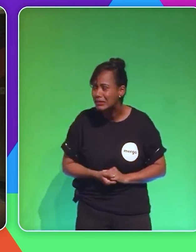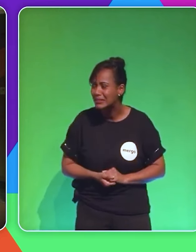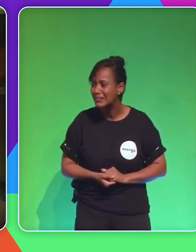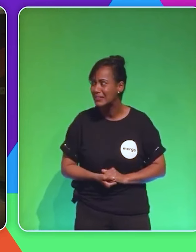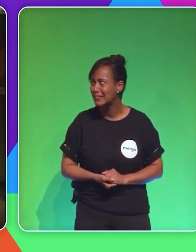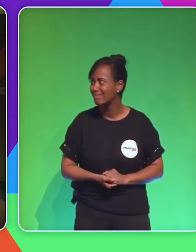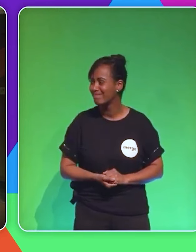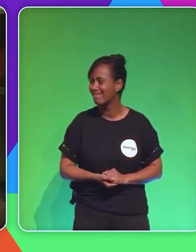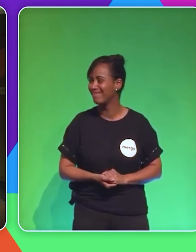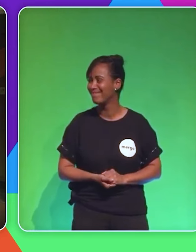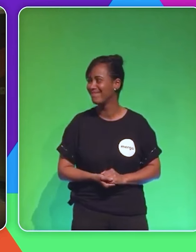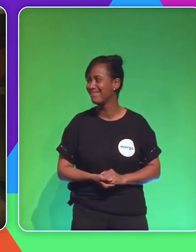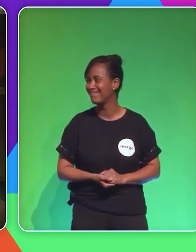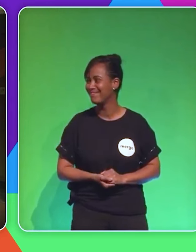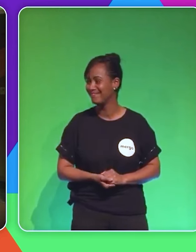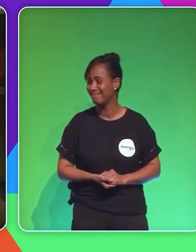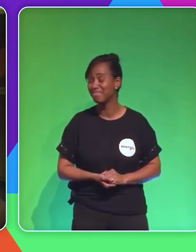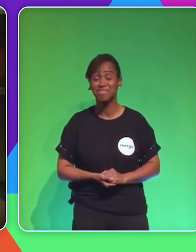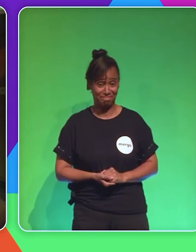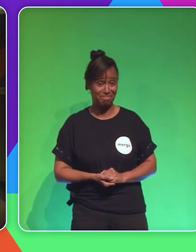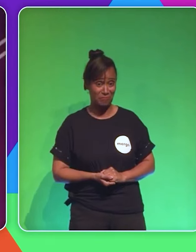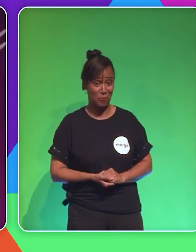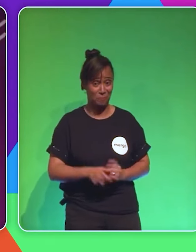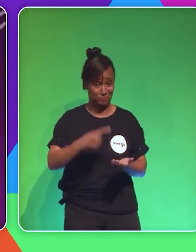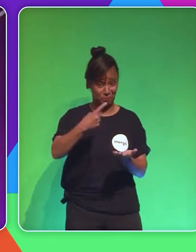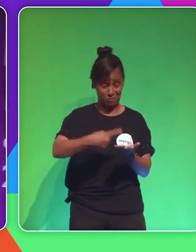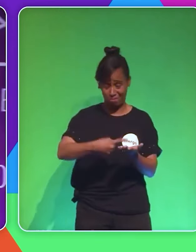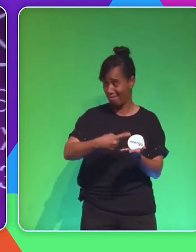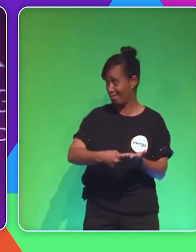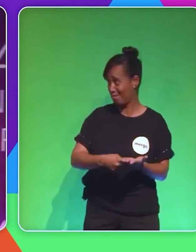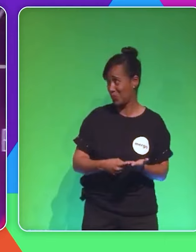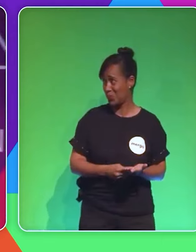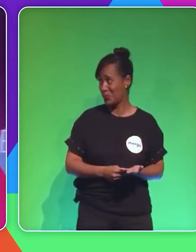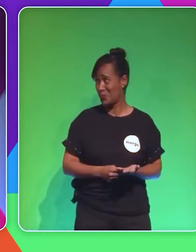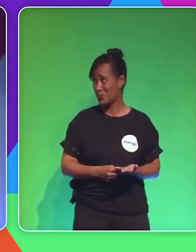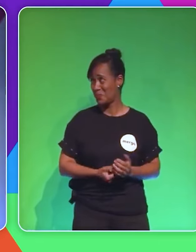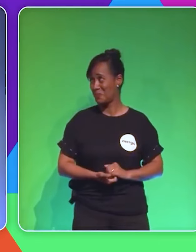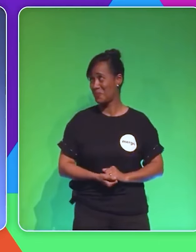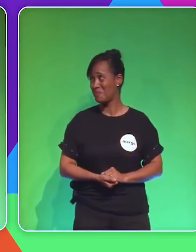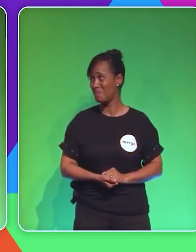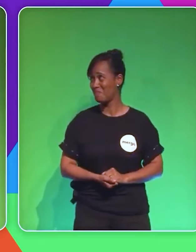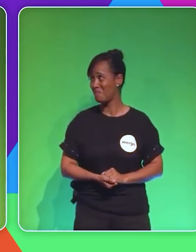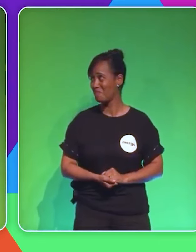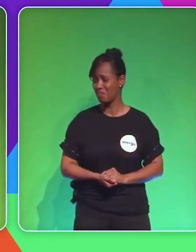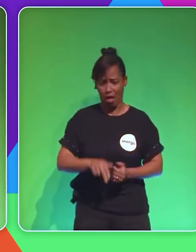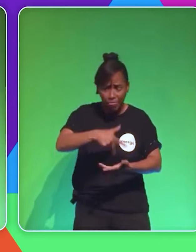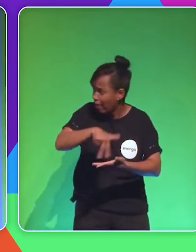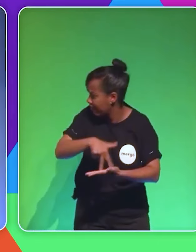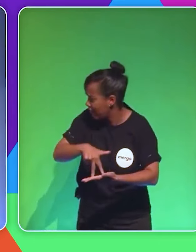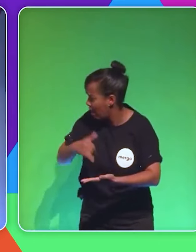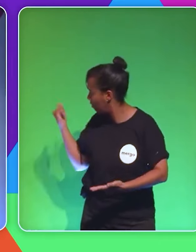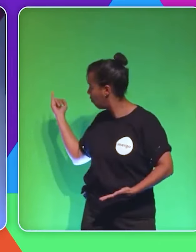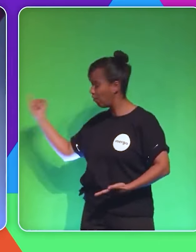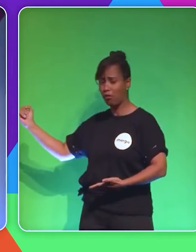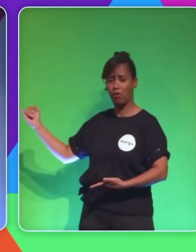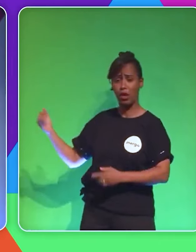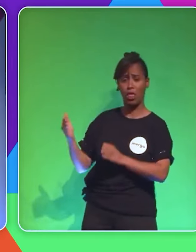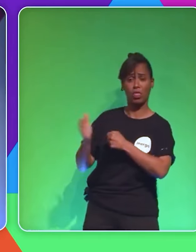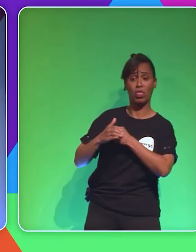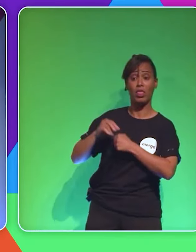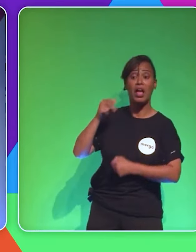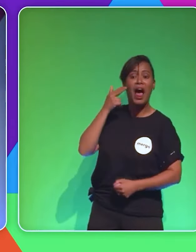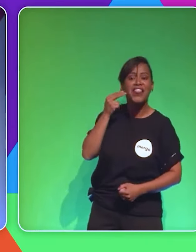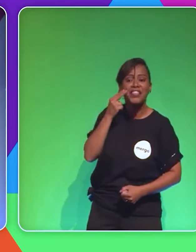bom então vou vou fazer o seguinte não não vou dançar não a Nina tá